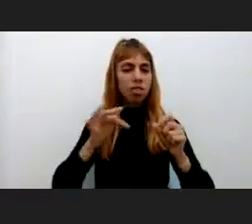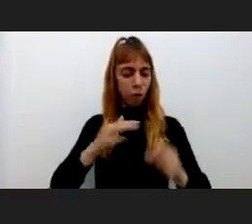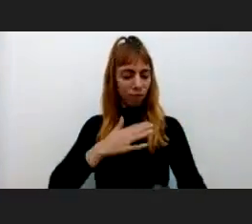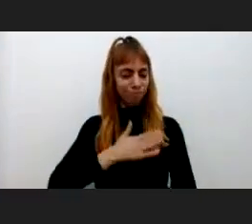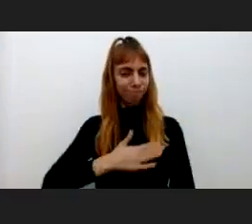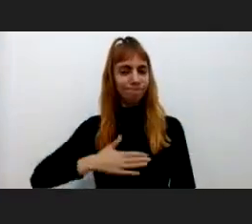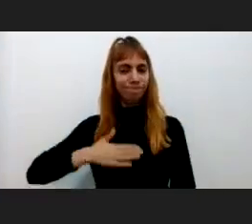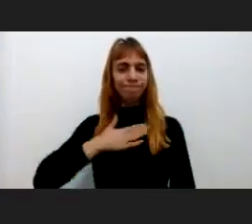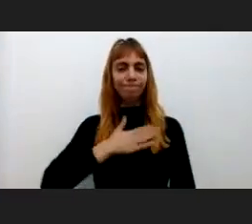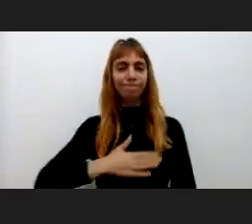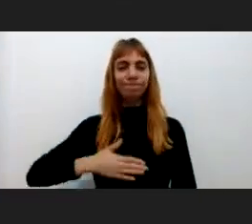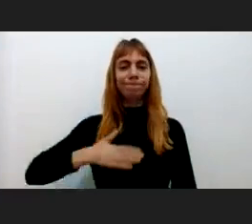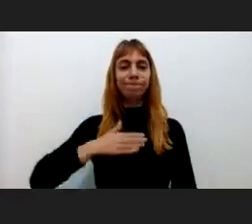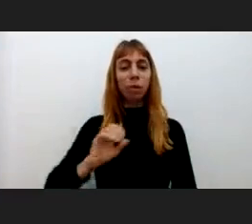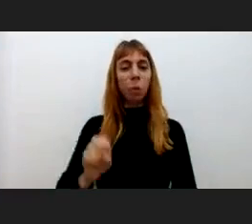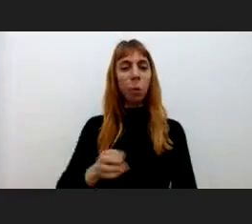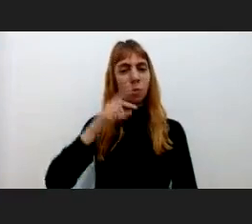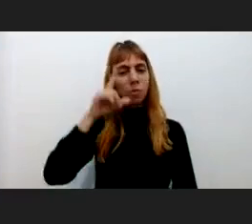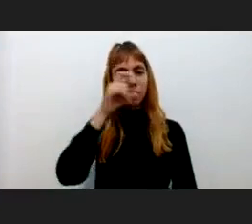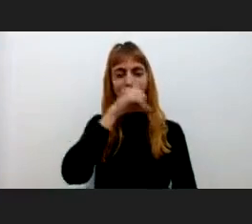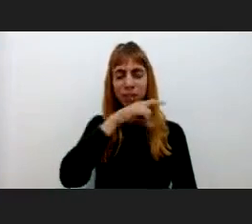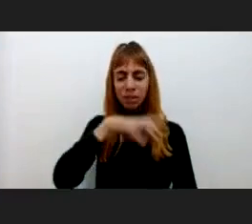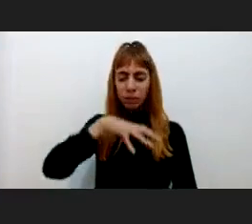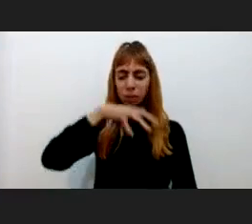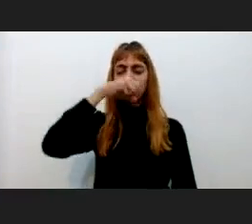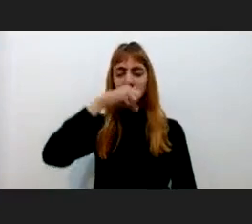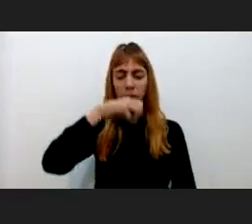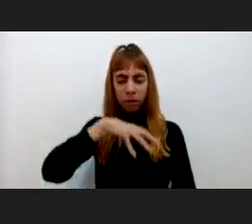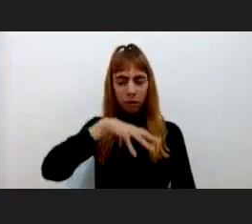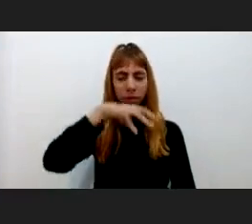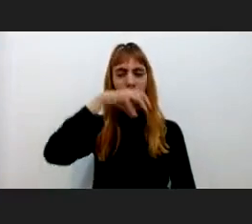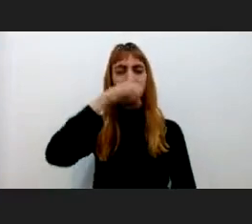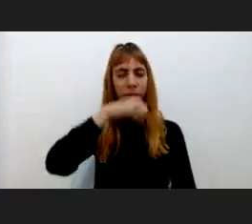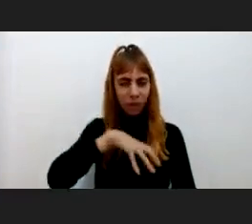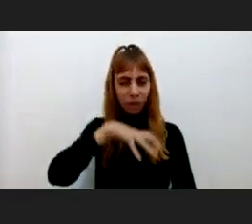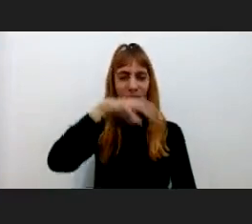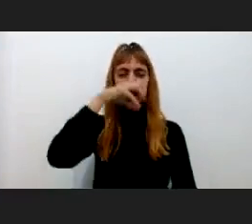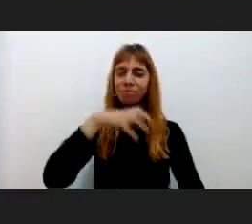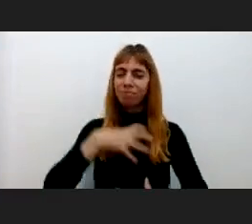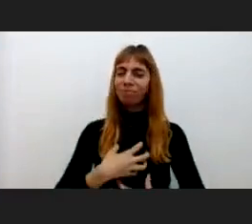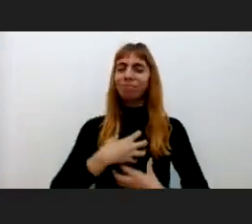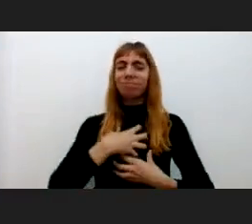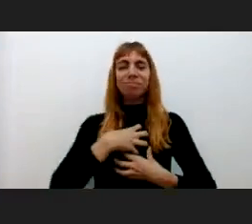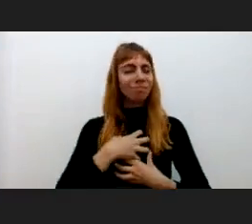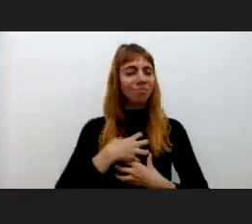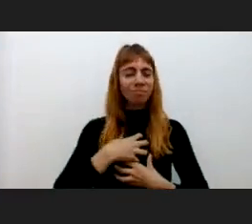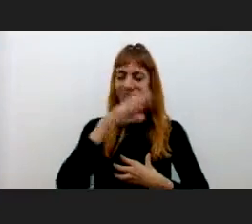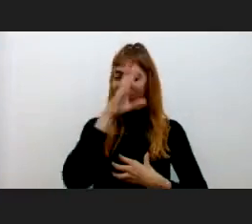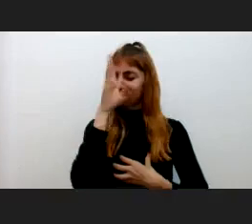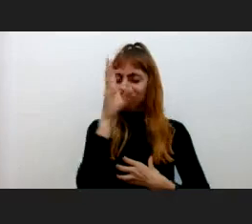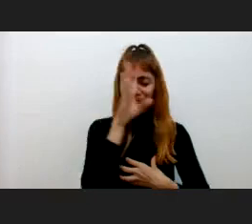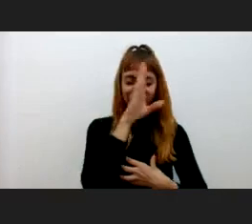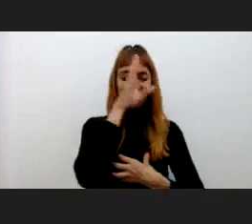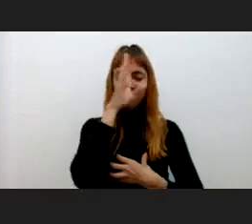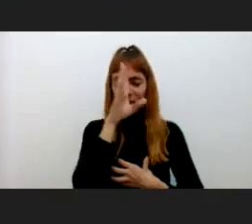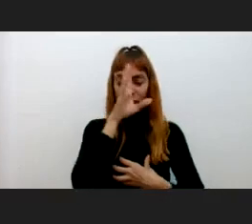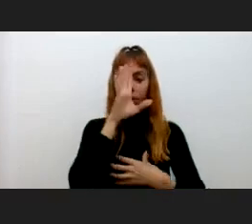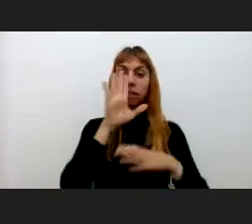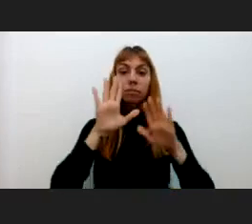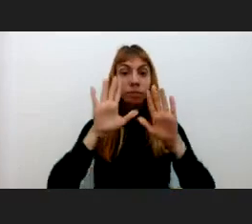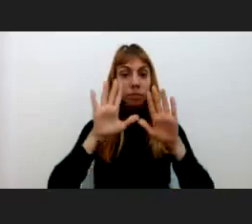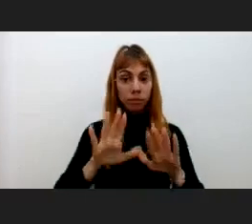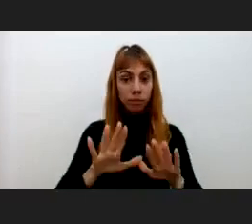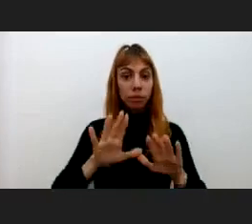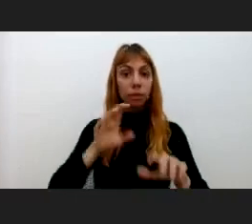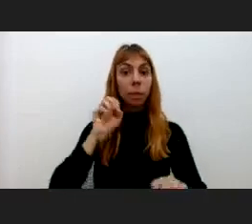ar, estou sentindo que eu vou desmaiar. Para,